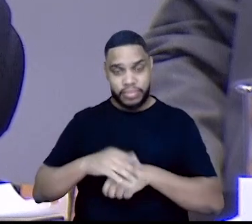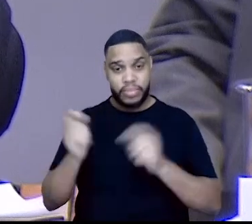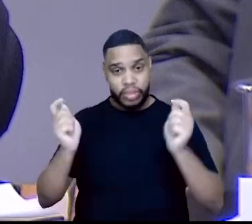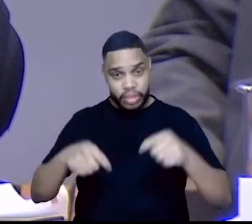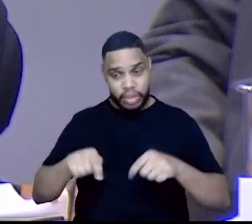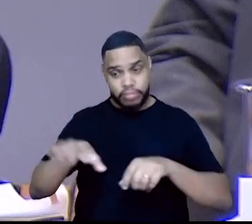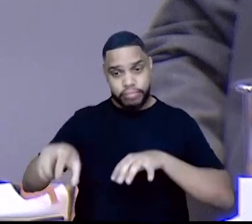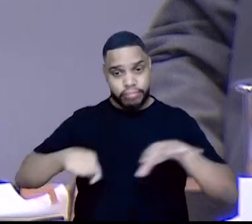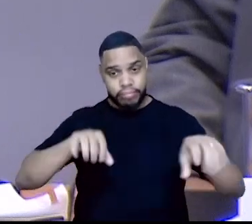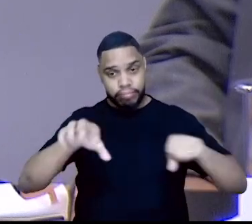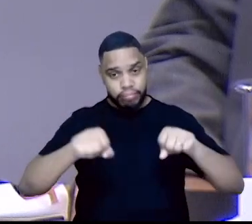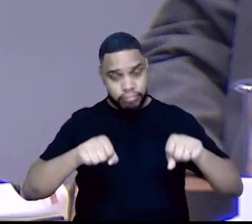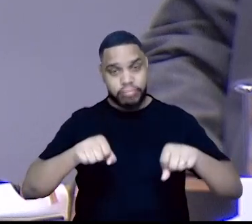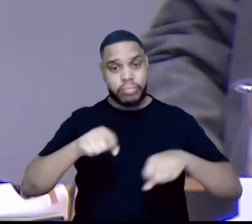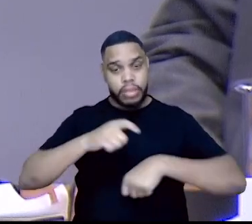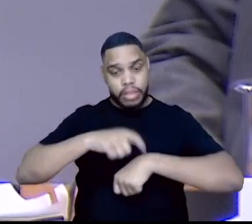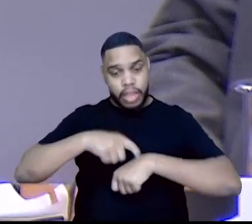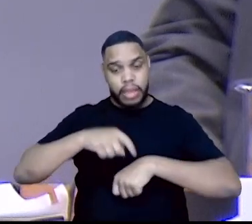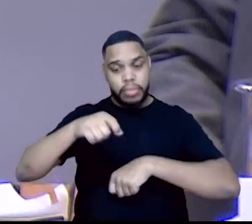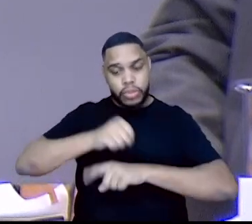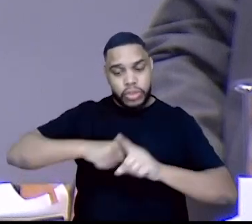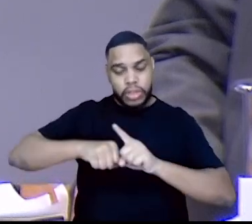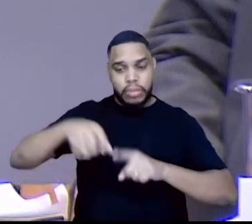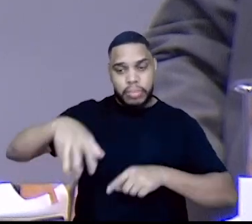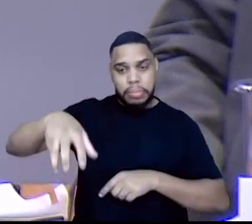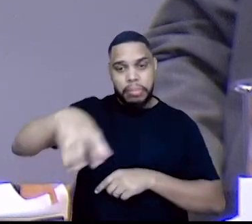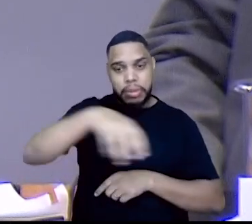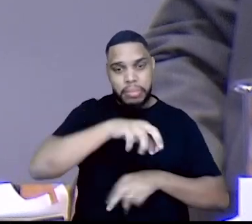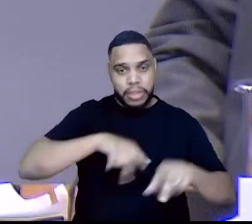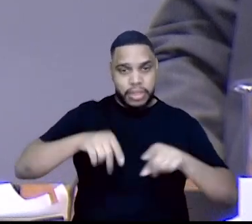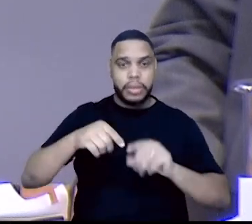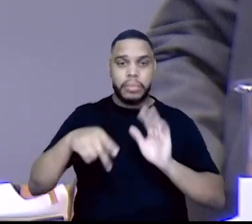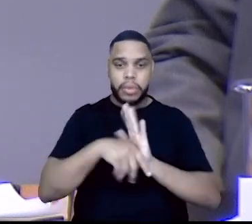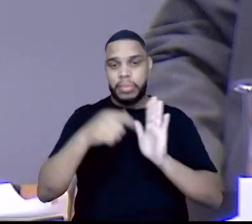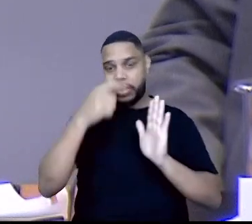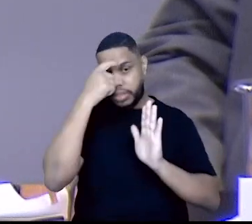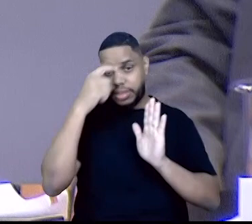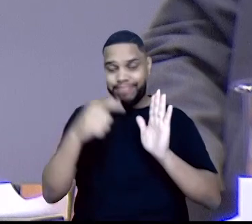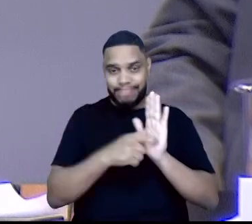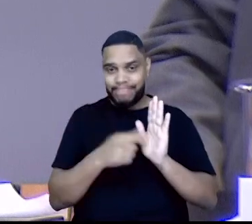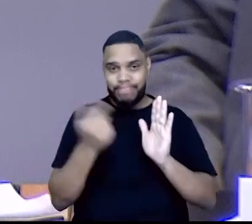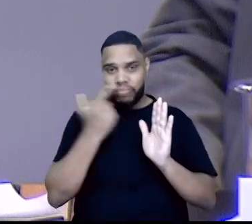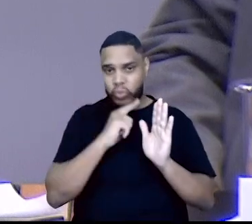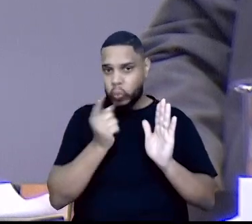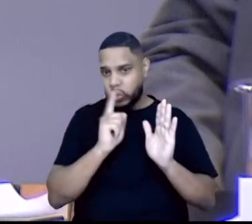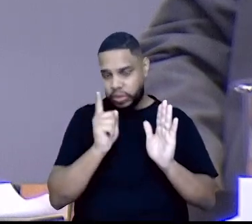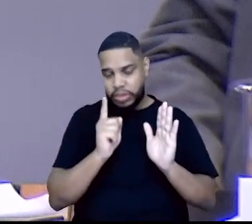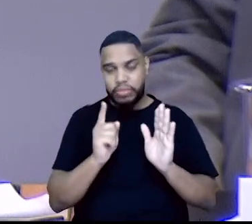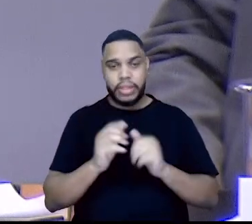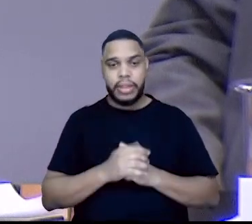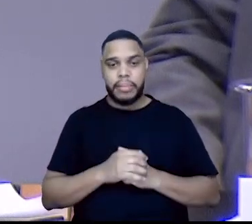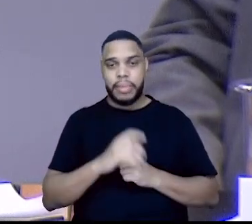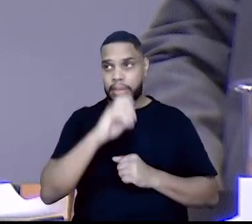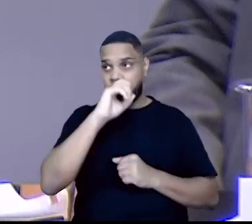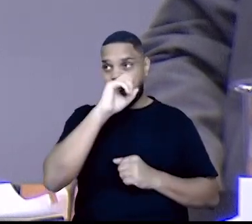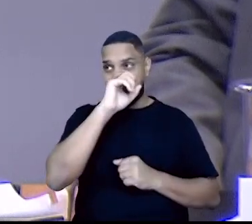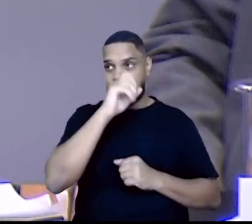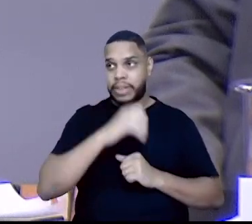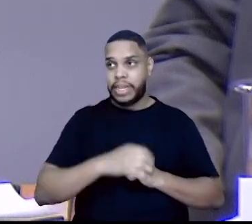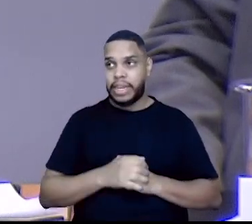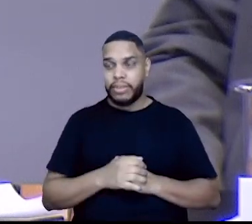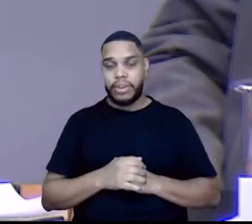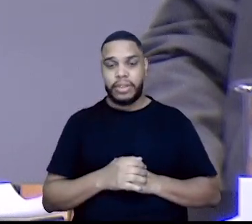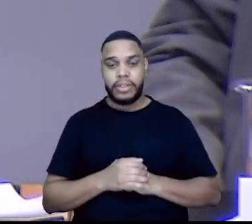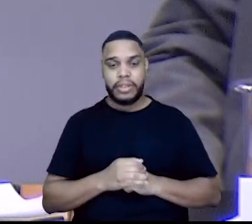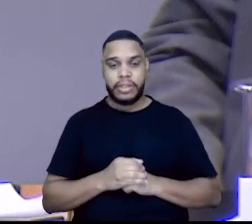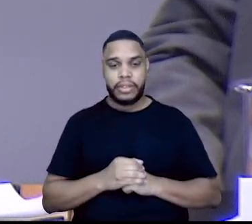captar o tempo e a realidade social, o que a inteligência artificial não vai ser capaz. Portanto, um dos papéis de um